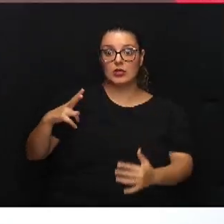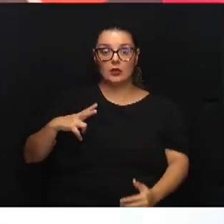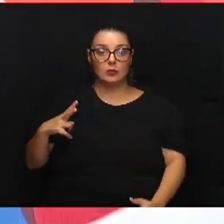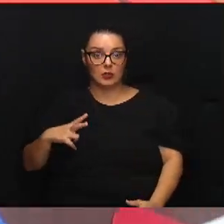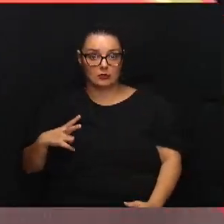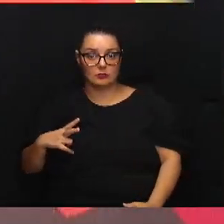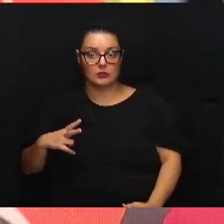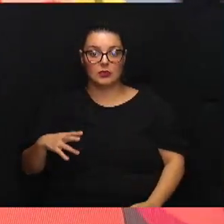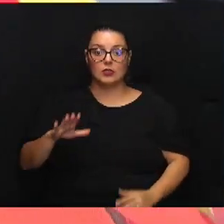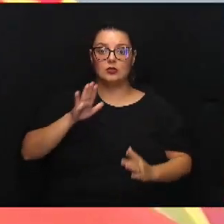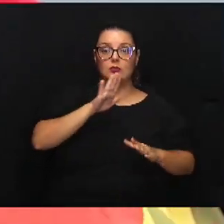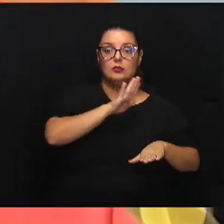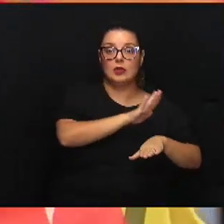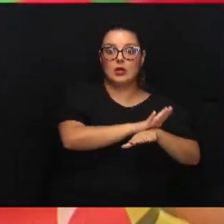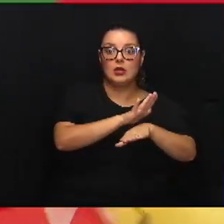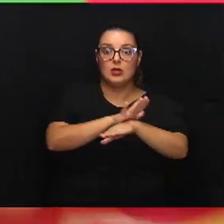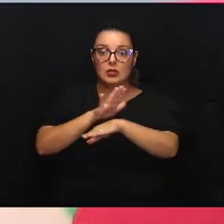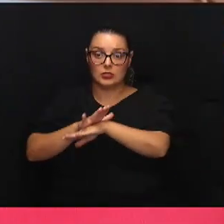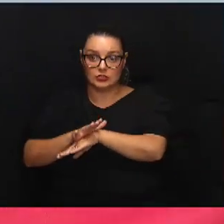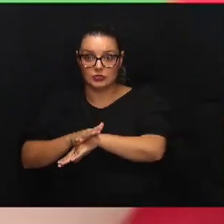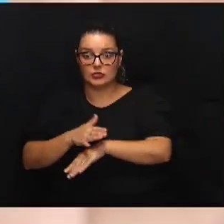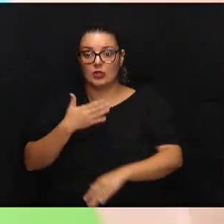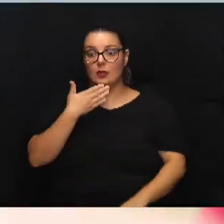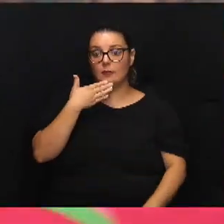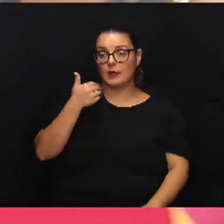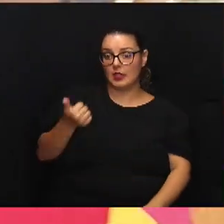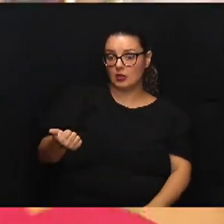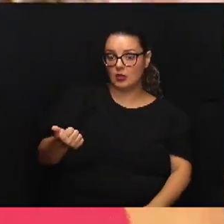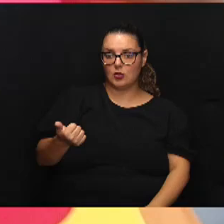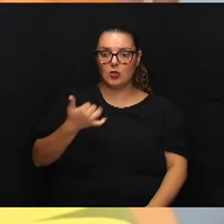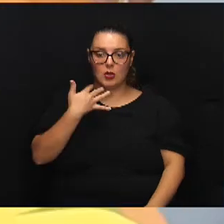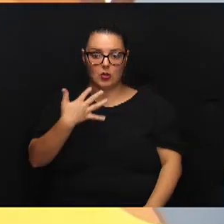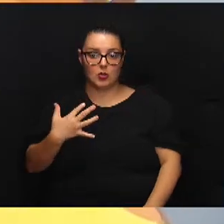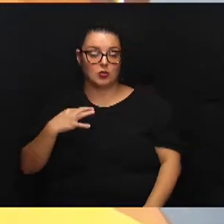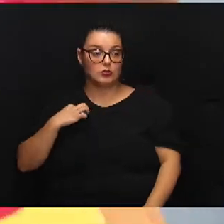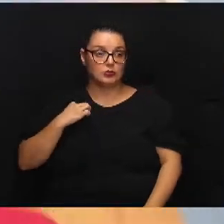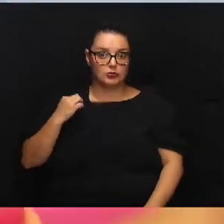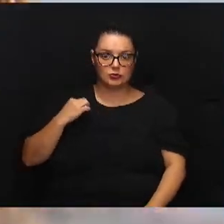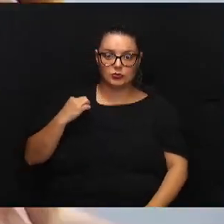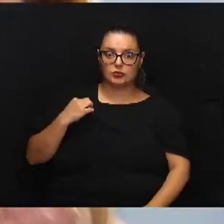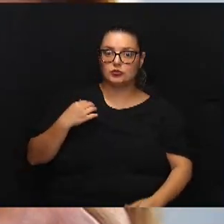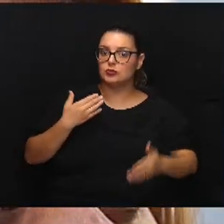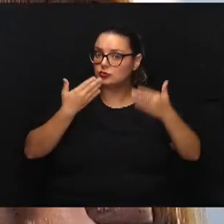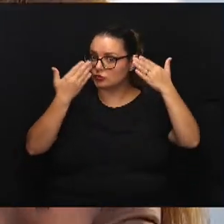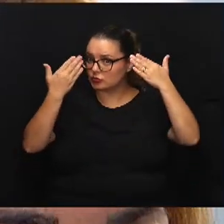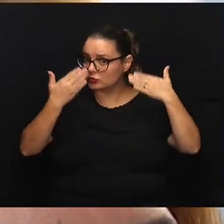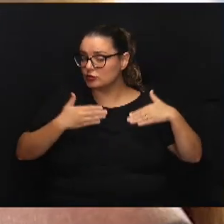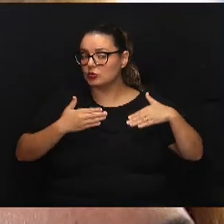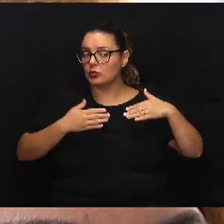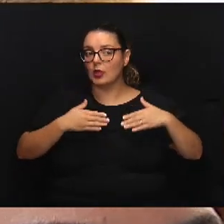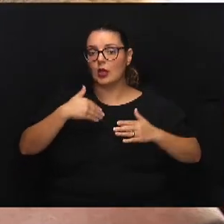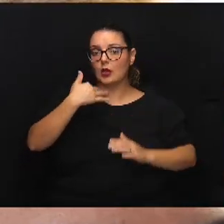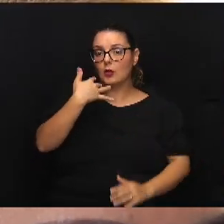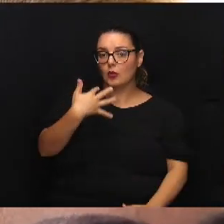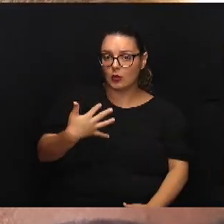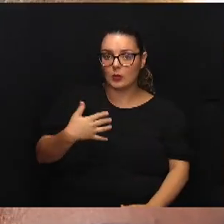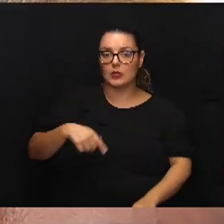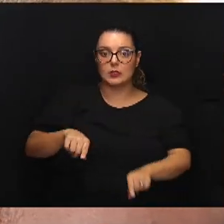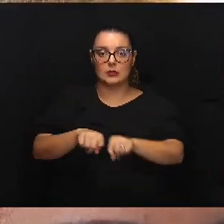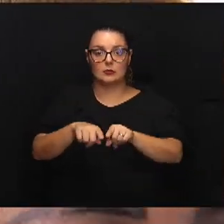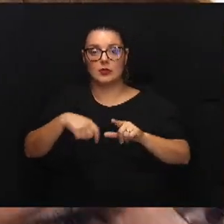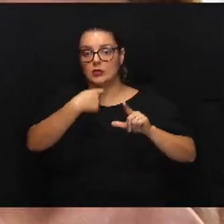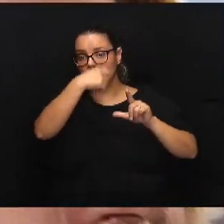nisso eu ajudo as pessoas, além de descobrir as melhores cores de roupa, os melhores tons de cabelo e de maquiagem, né?